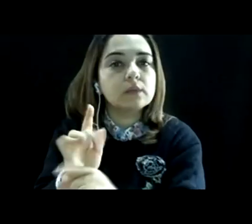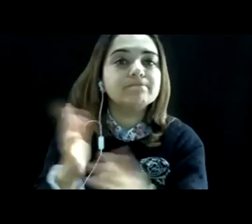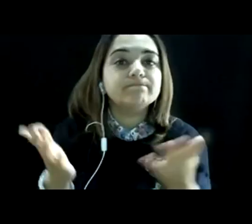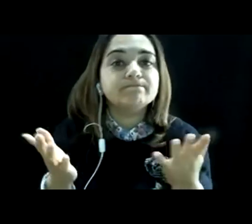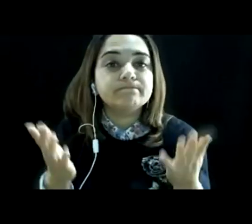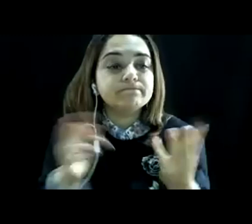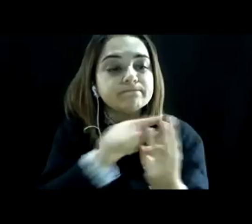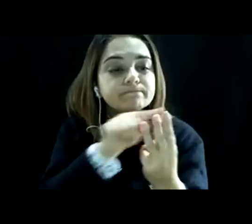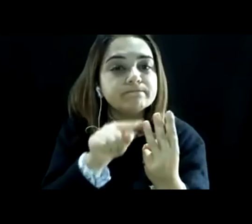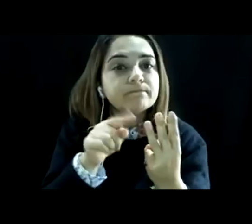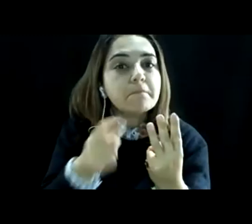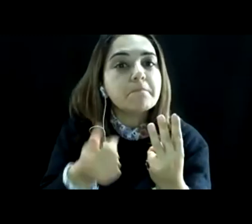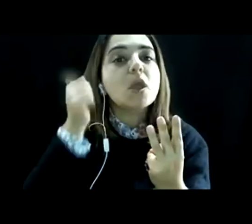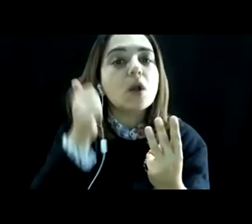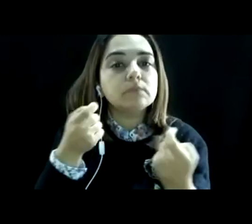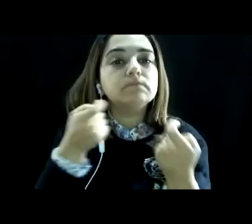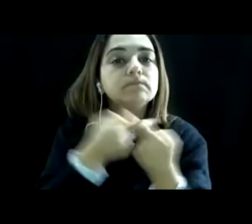abertura de espírito e ver o que é que nos serve melhor.